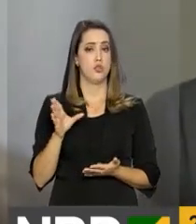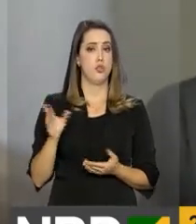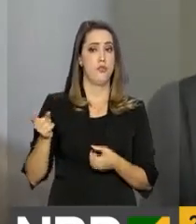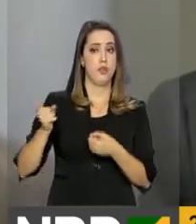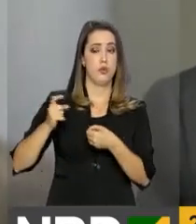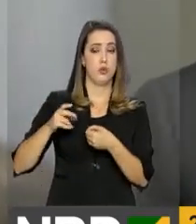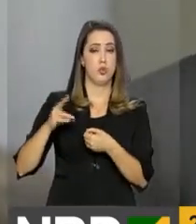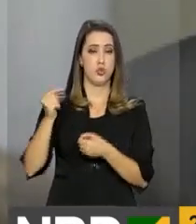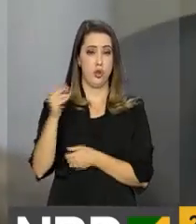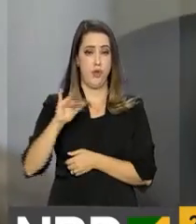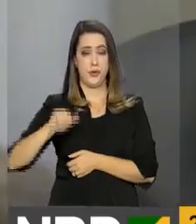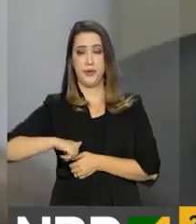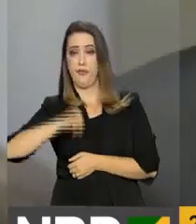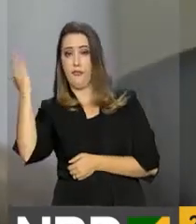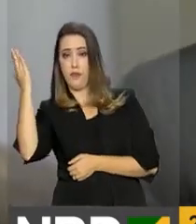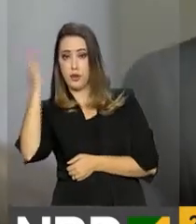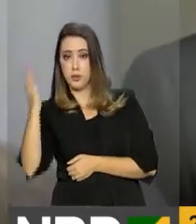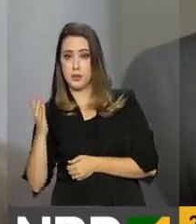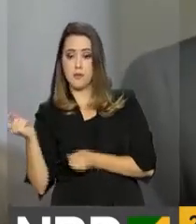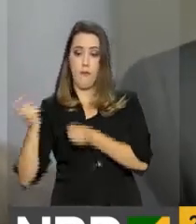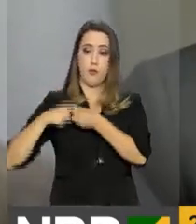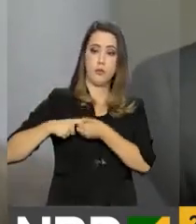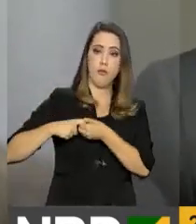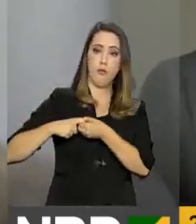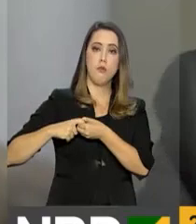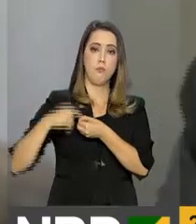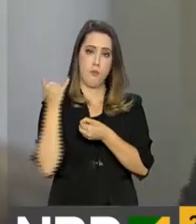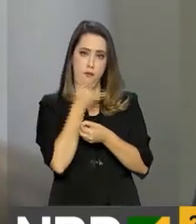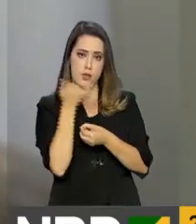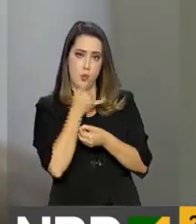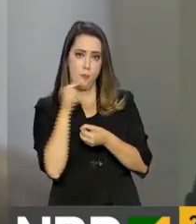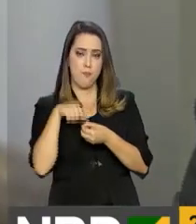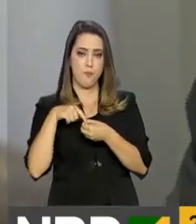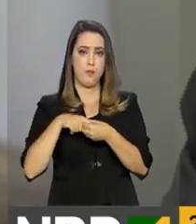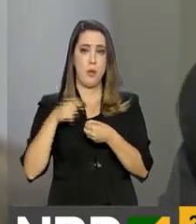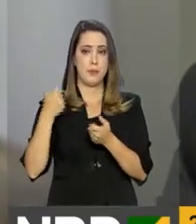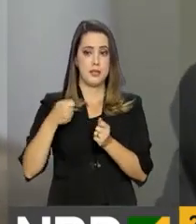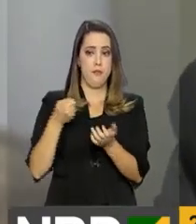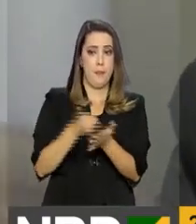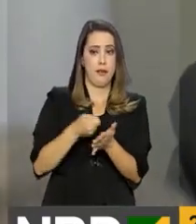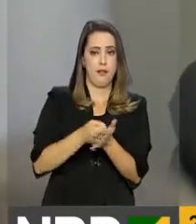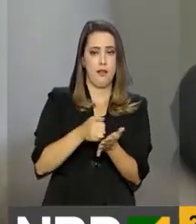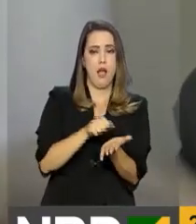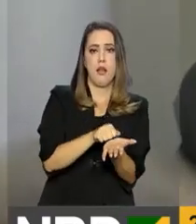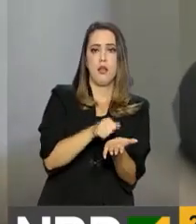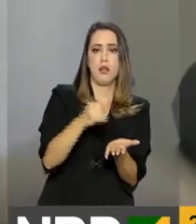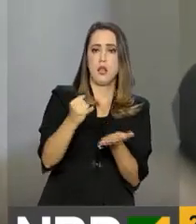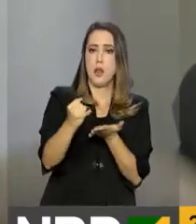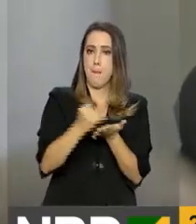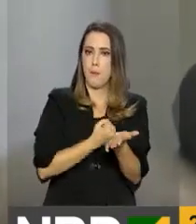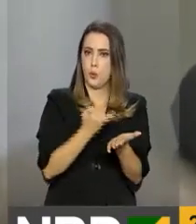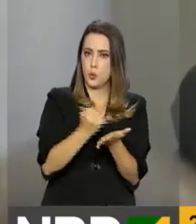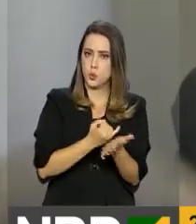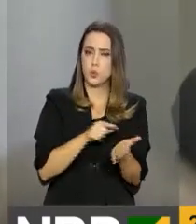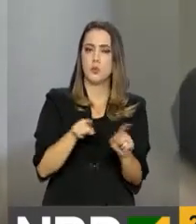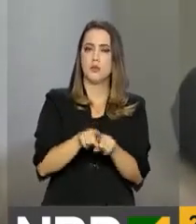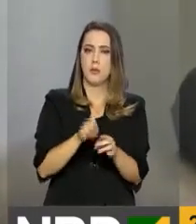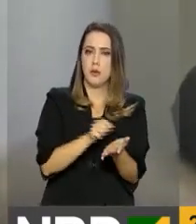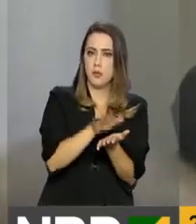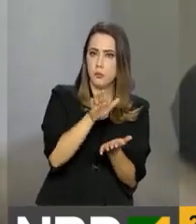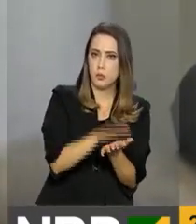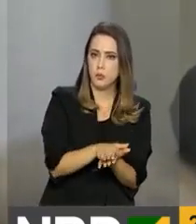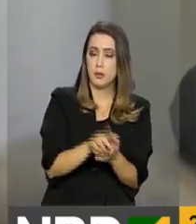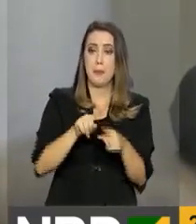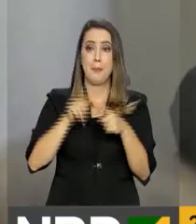repatriação. E na repatriação, apenas era partilhável o valor do imposto e não da multa, não